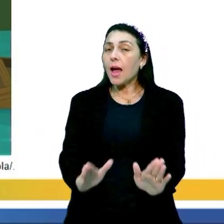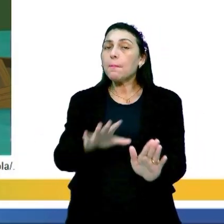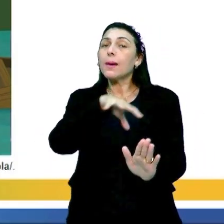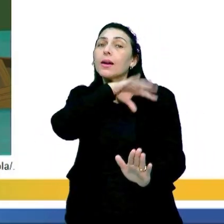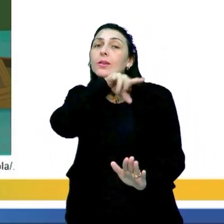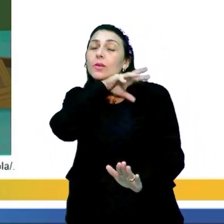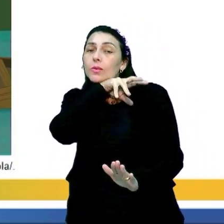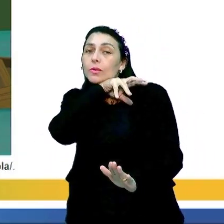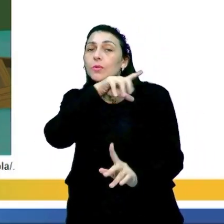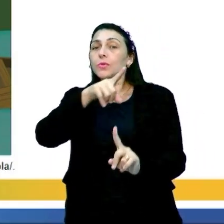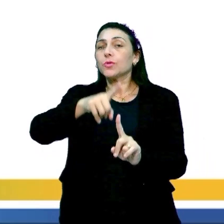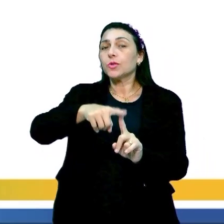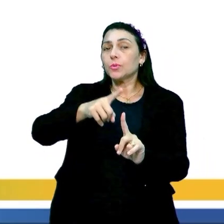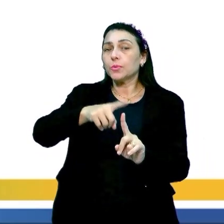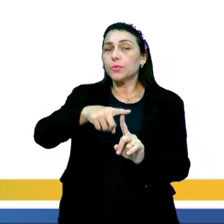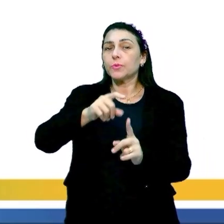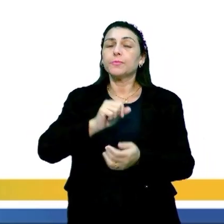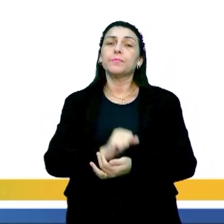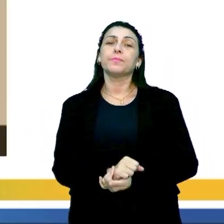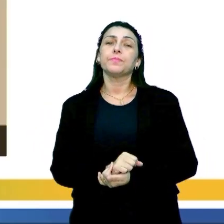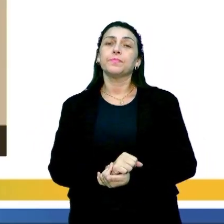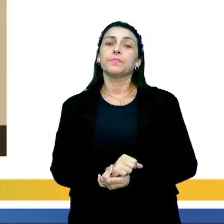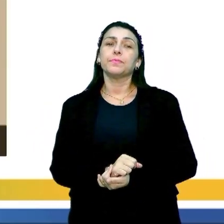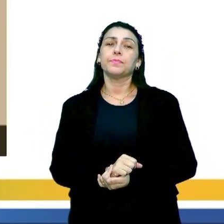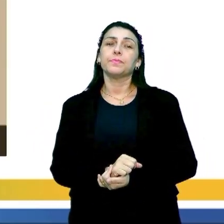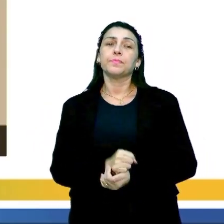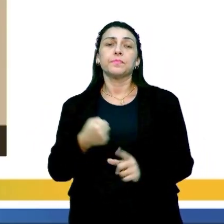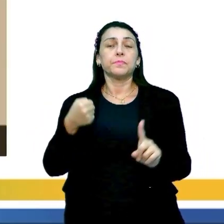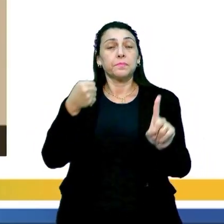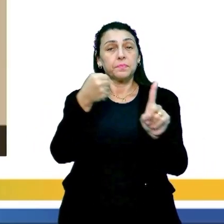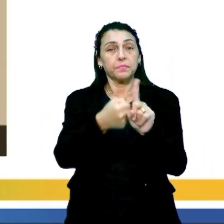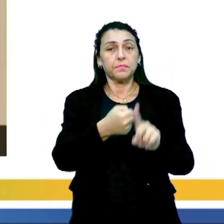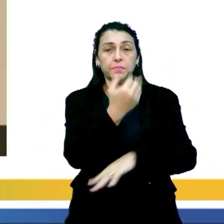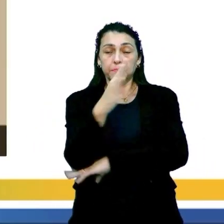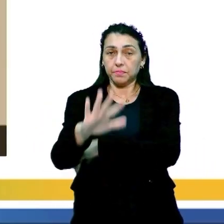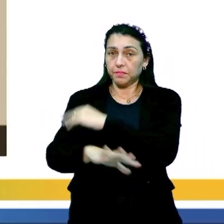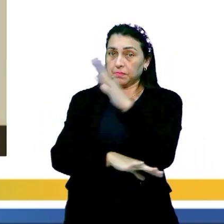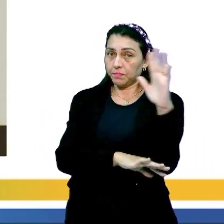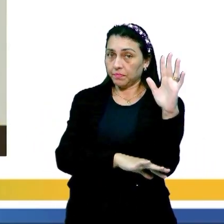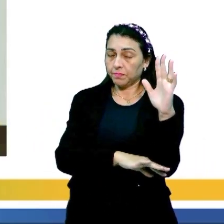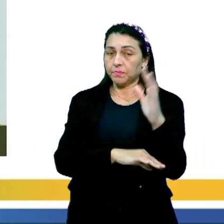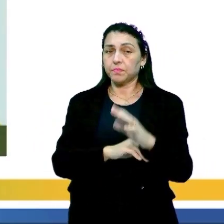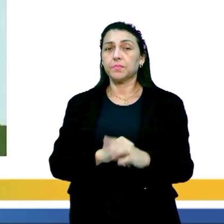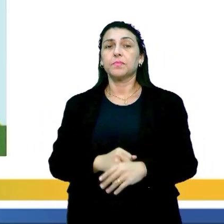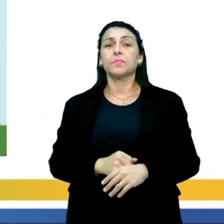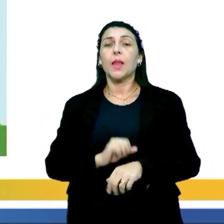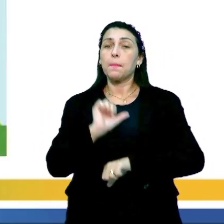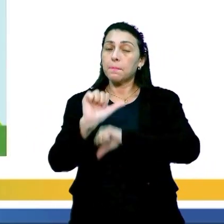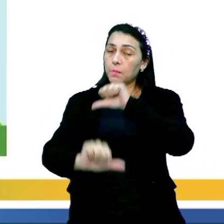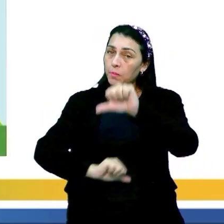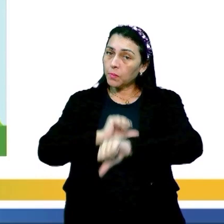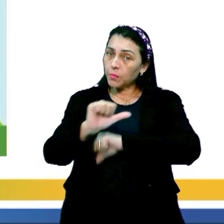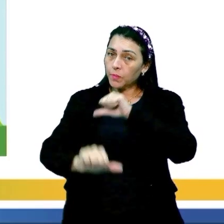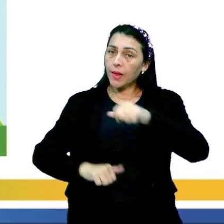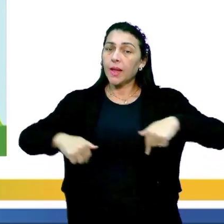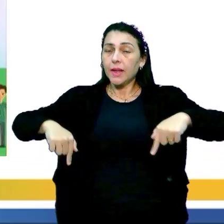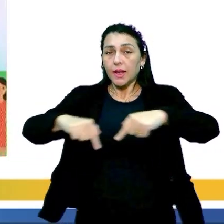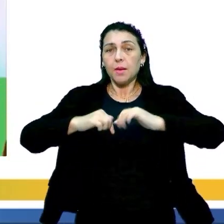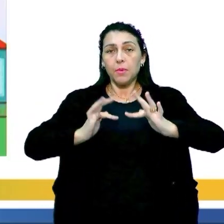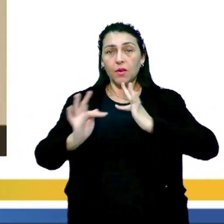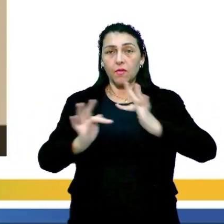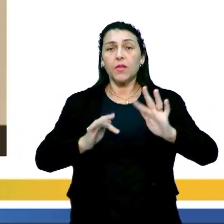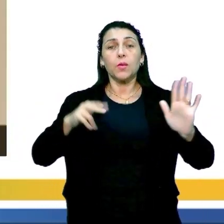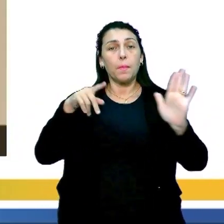espécies. Impacto ambiental também. Vamos adiante. Então tá, qualquer alteração que seja química,